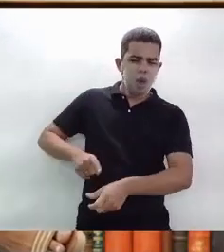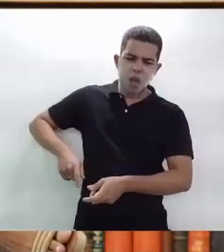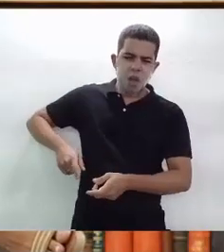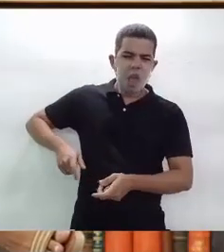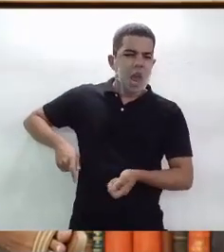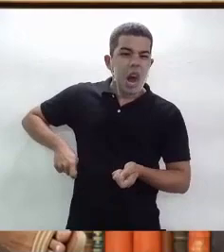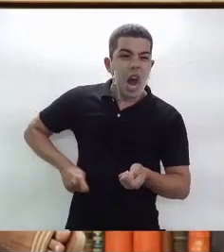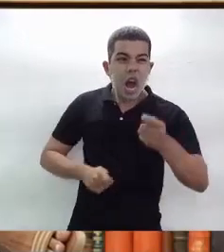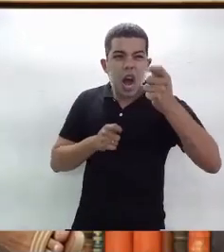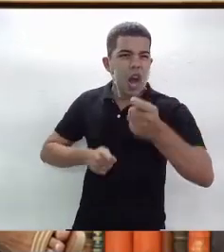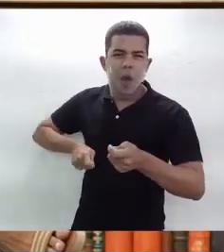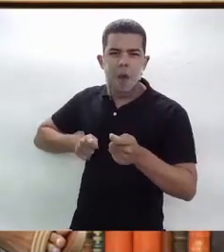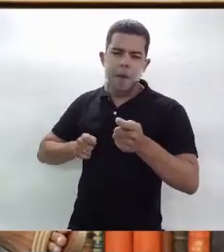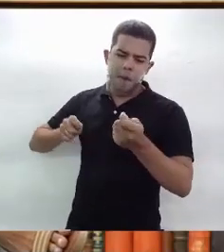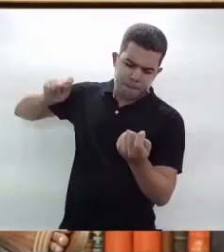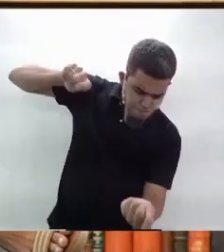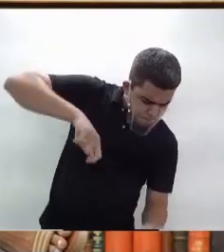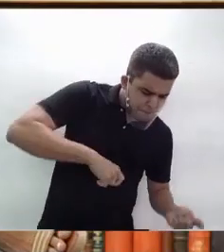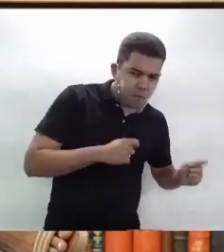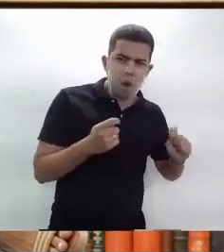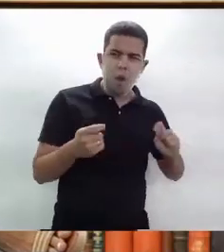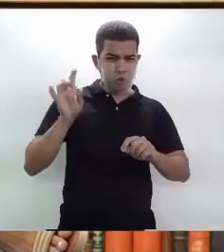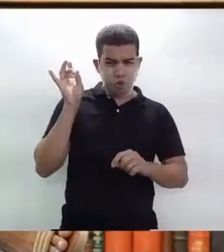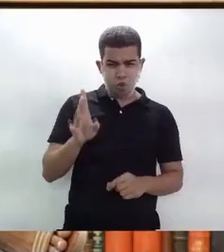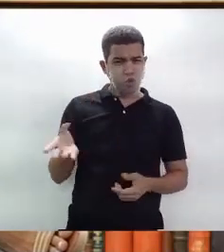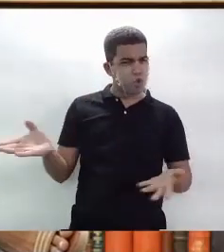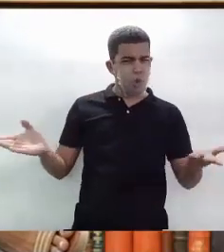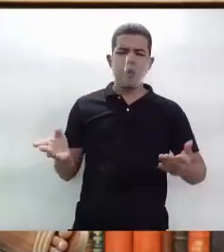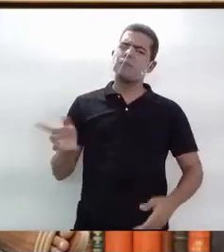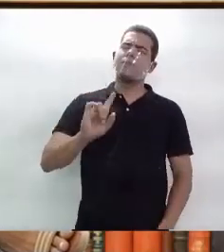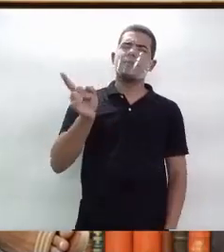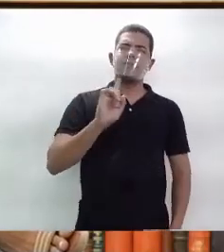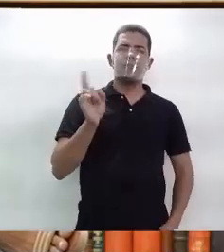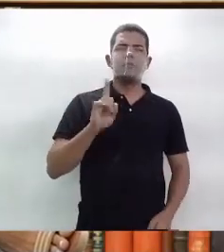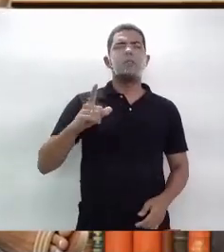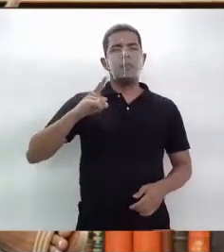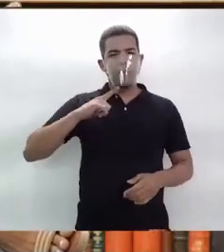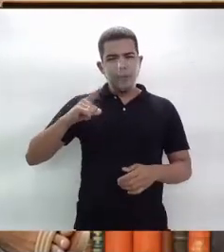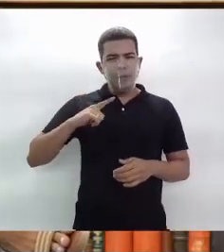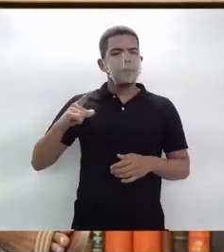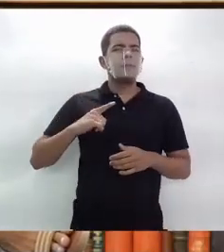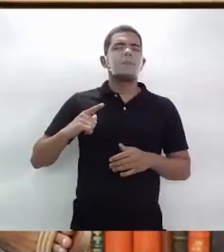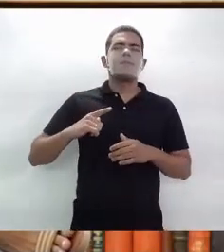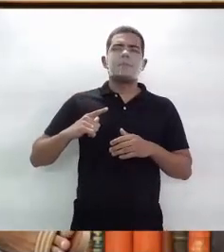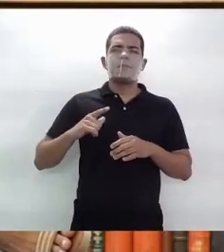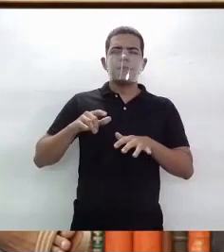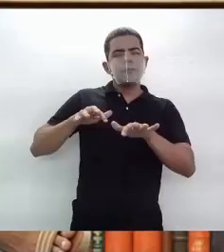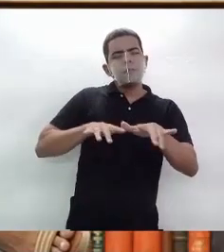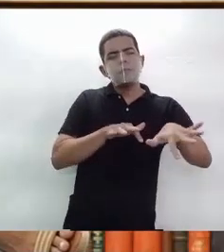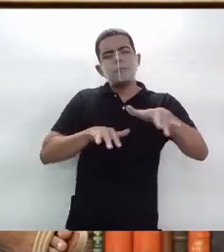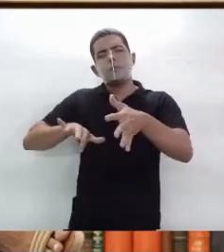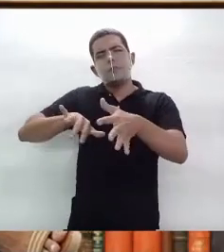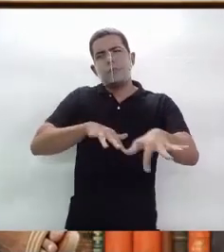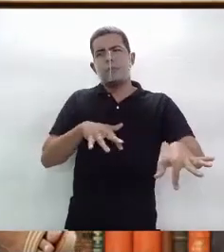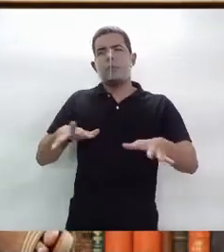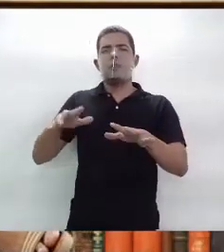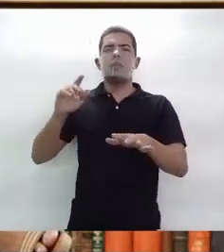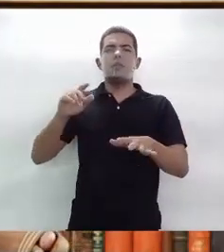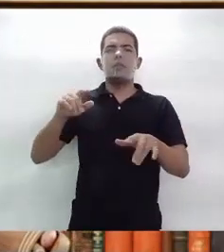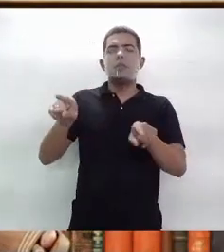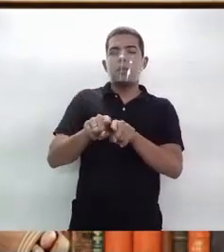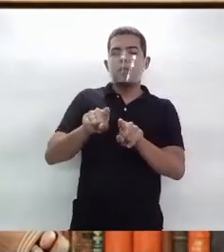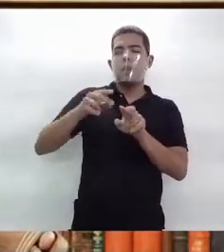apresentação. Existe a apresentação de palco, existe a apresentação num cortejo mesmo, existe a apresentação num